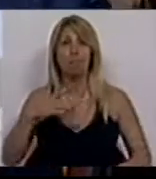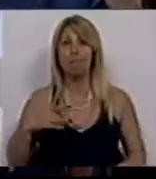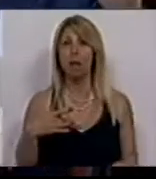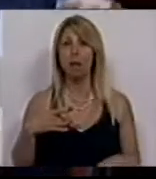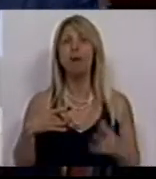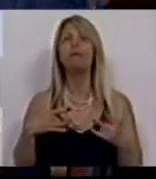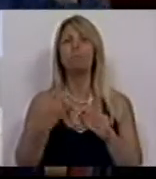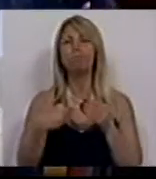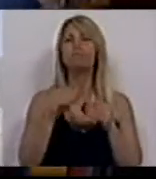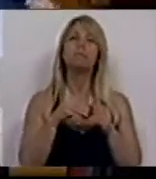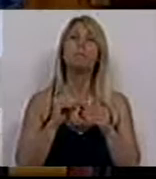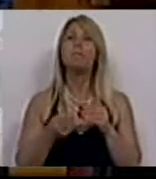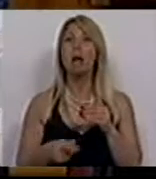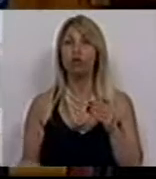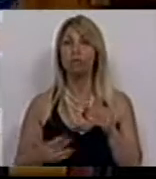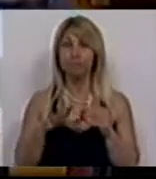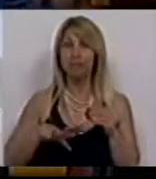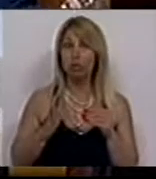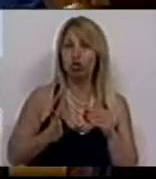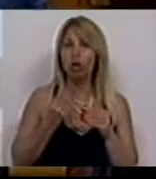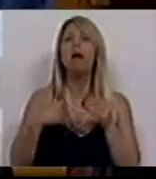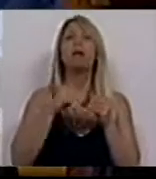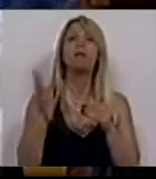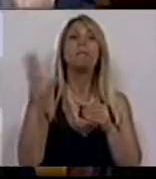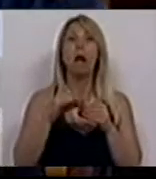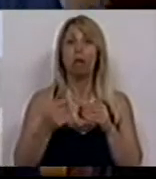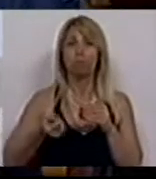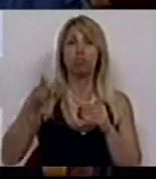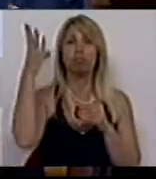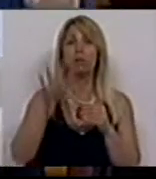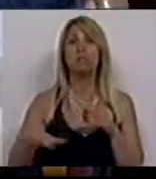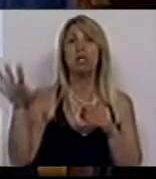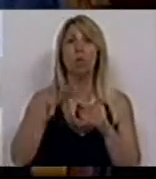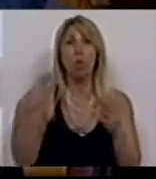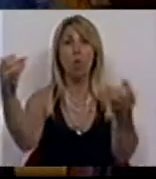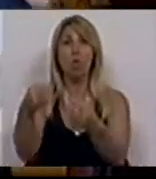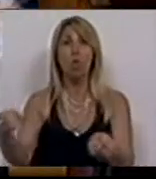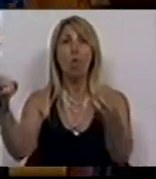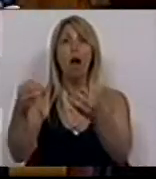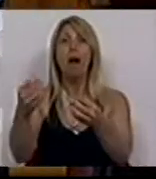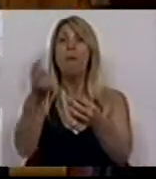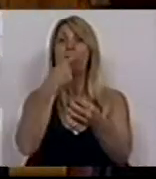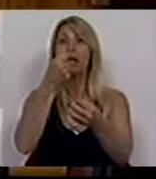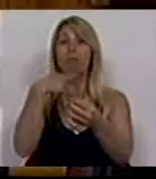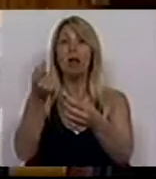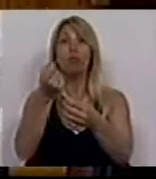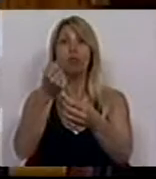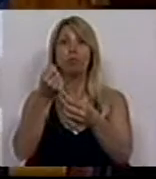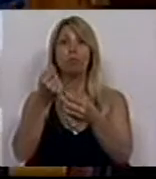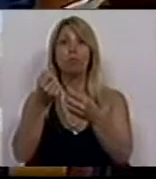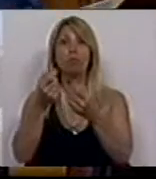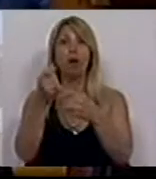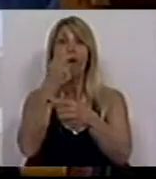Soma-se ainda a esta situação muitas situações de inexistência de medicamentos nas farmácias